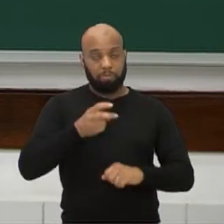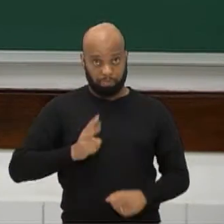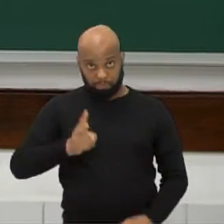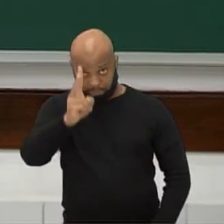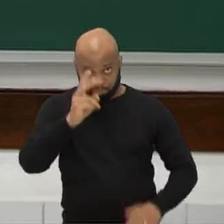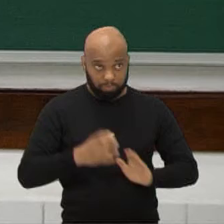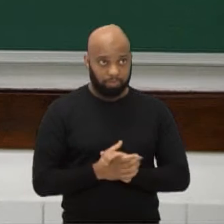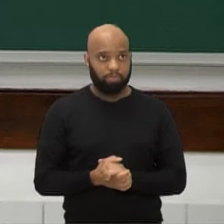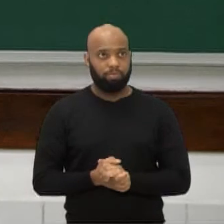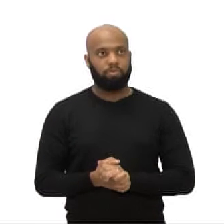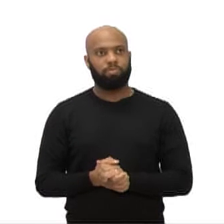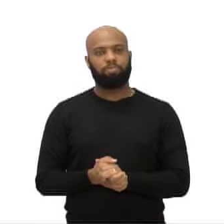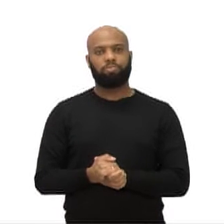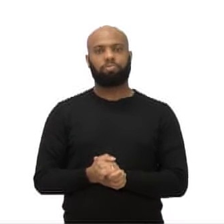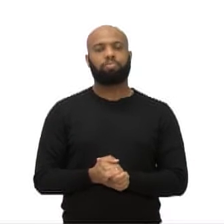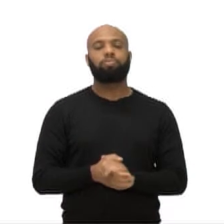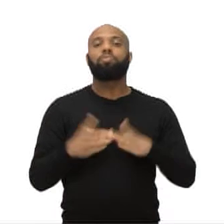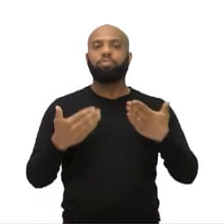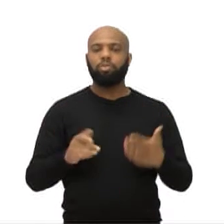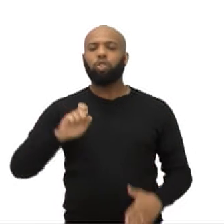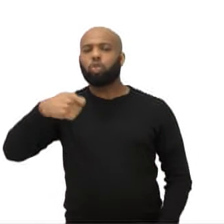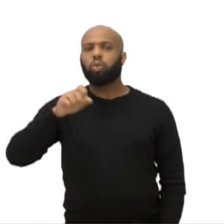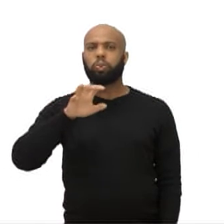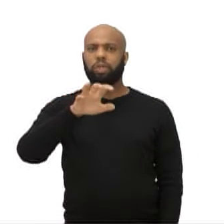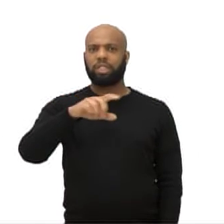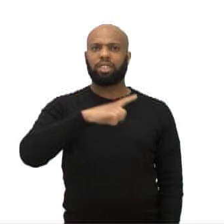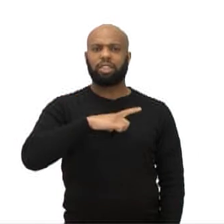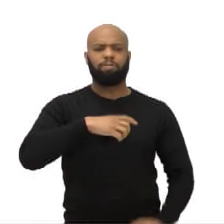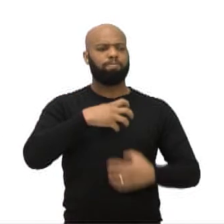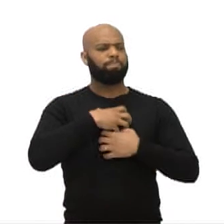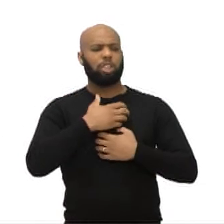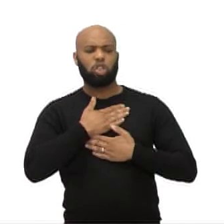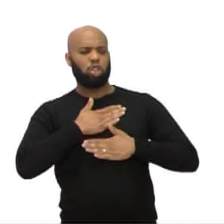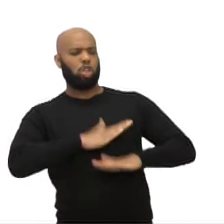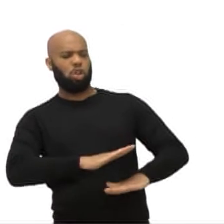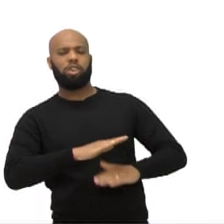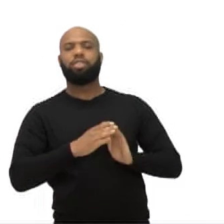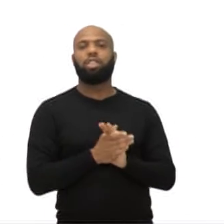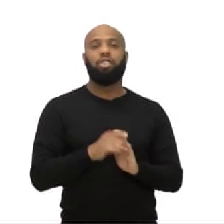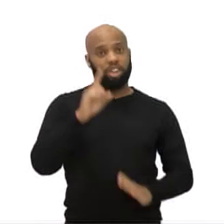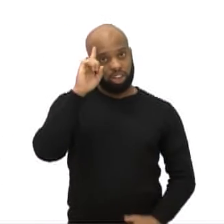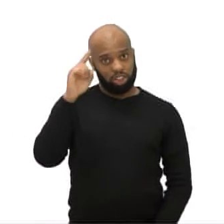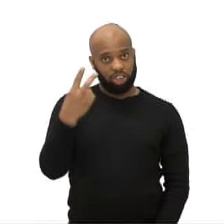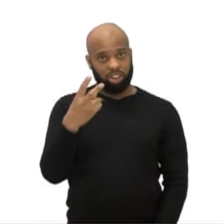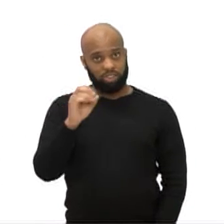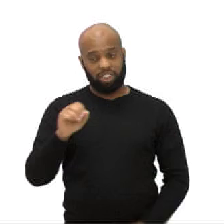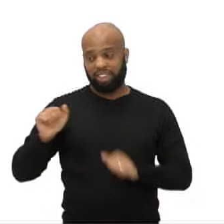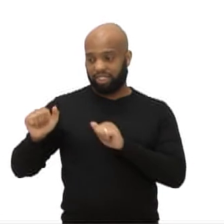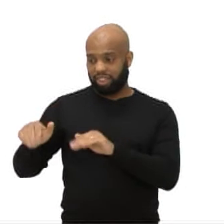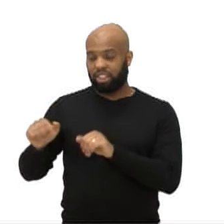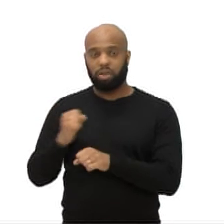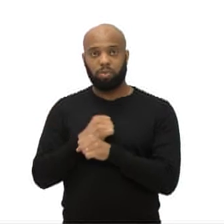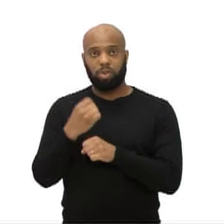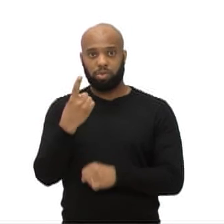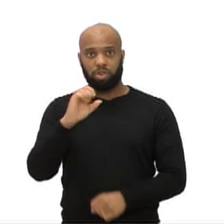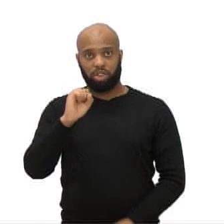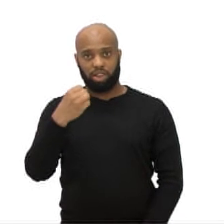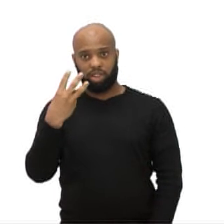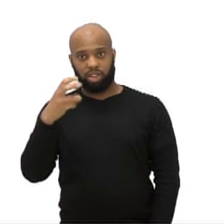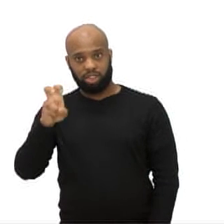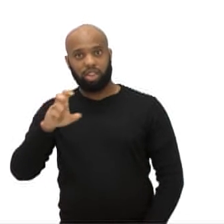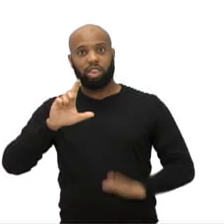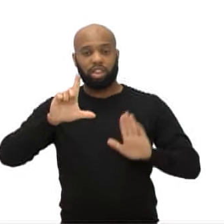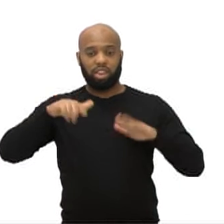frente? Diante do contexto de profunda insatisfação, no dia 20 de setembro de 1835,